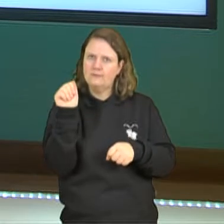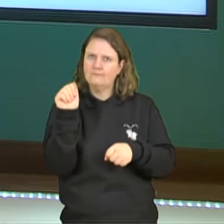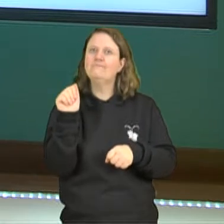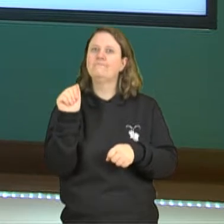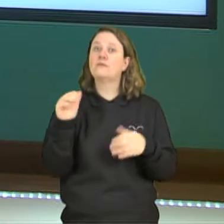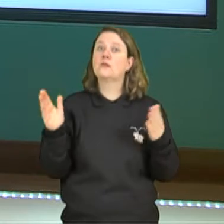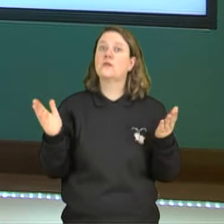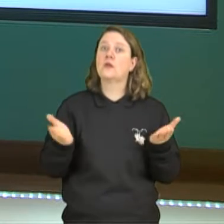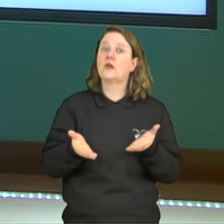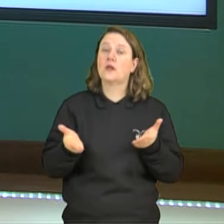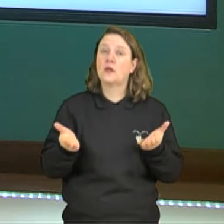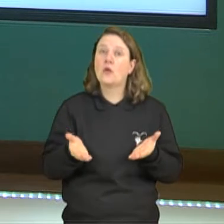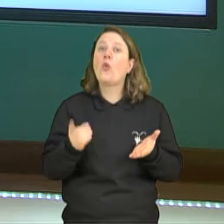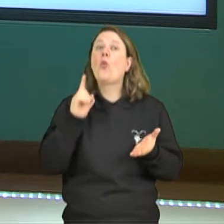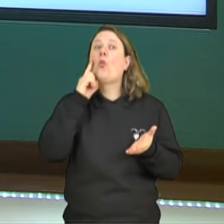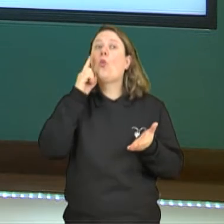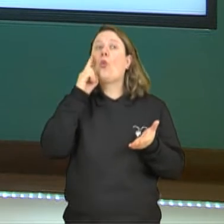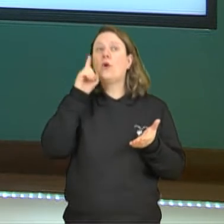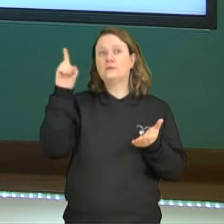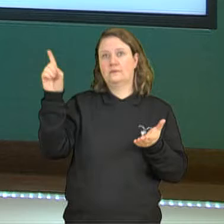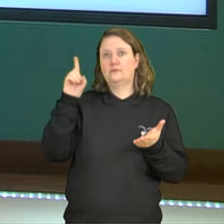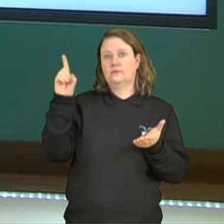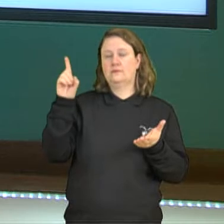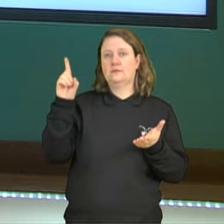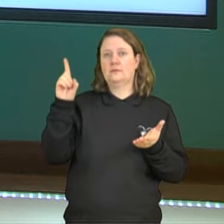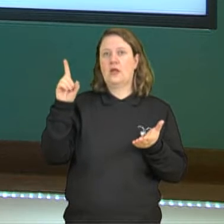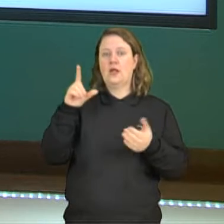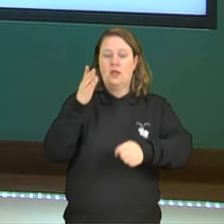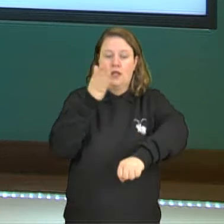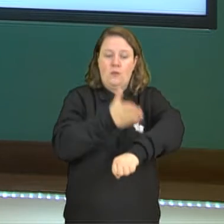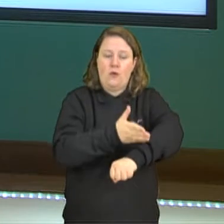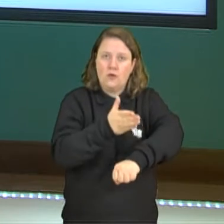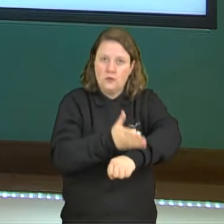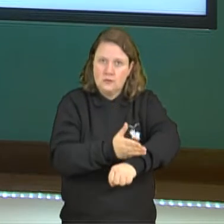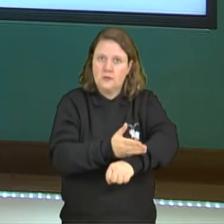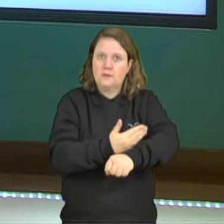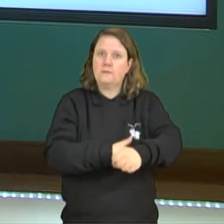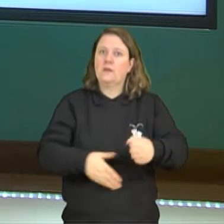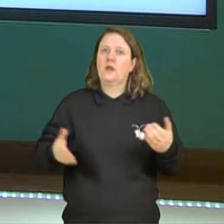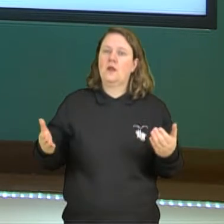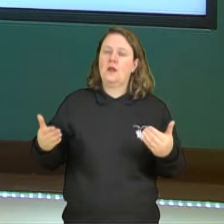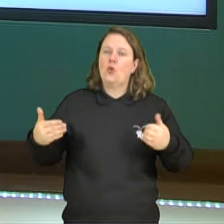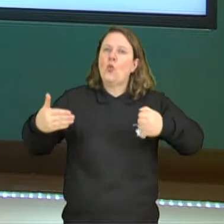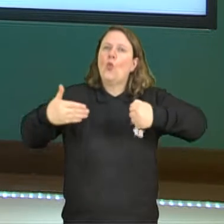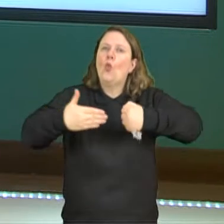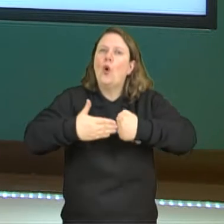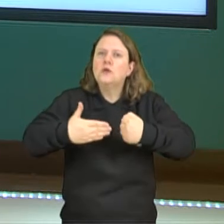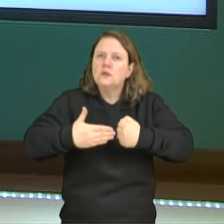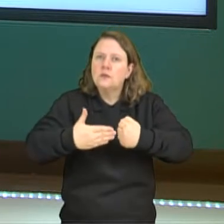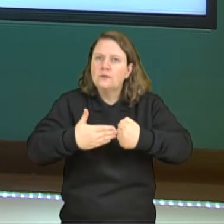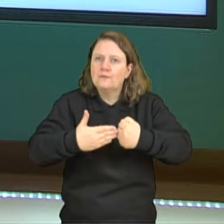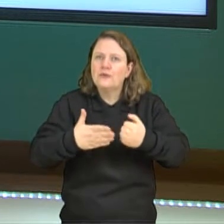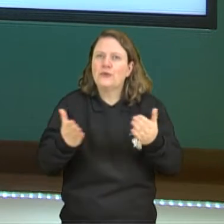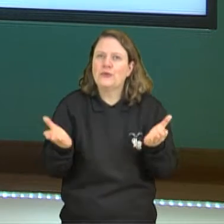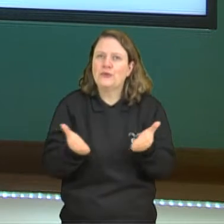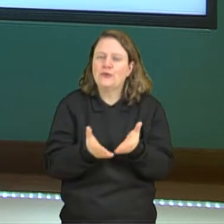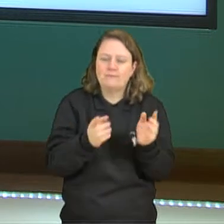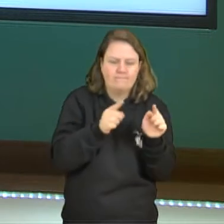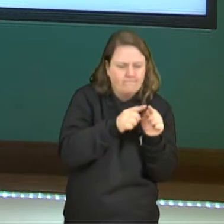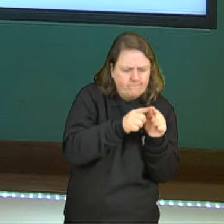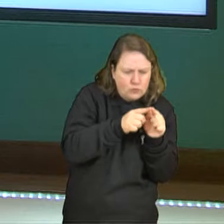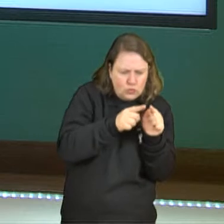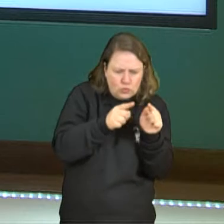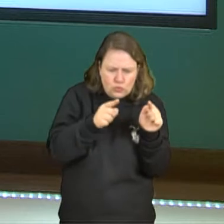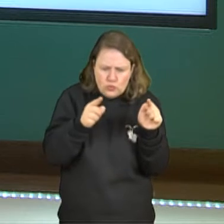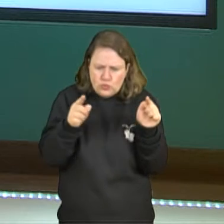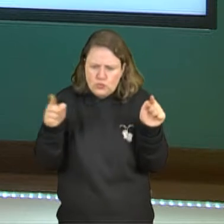Depois a Idade Moderna e a história contemporânea. Nós vivemos a história contemporânea. Então essa linha do tempo